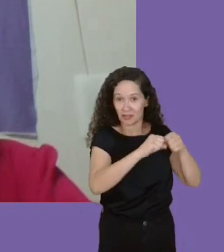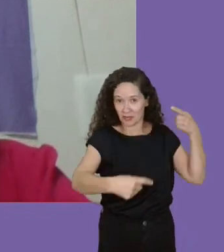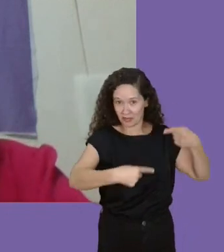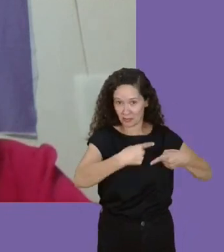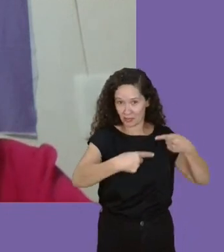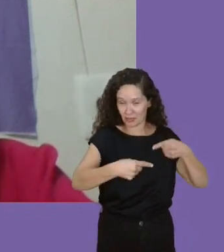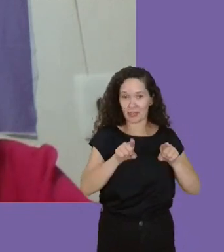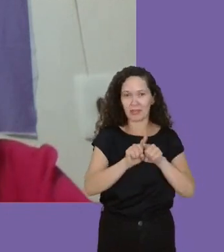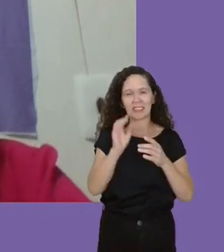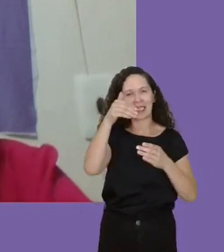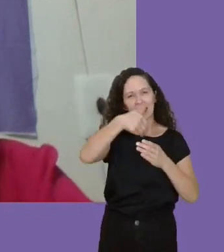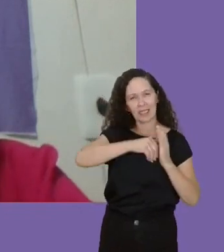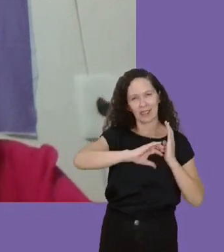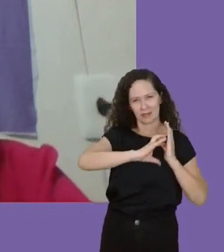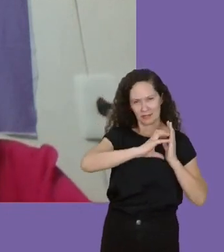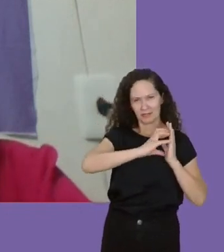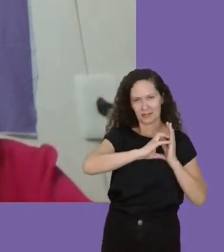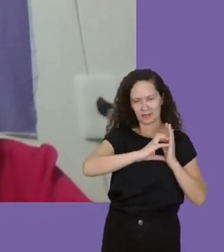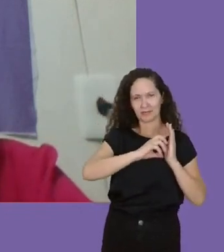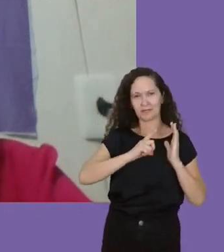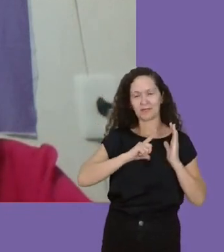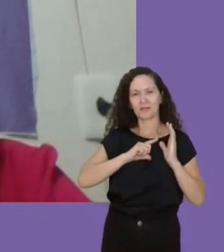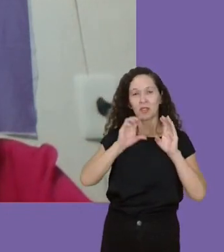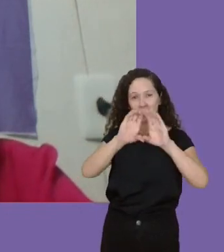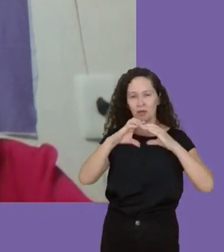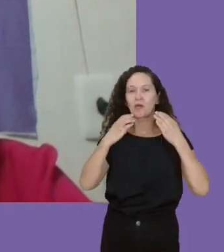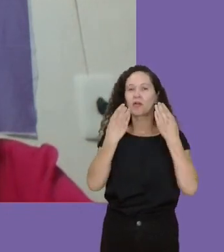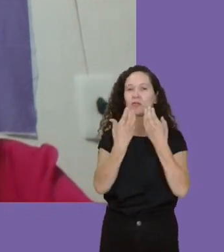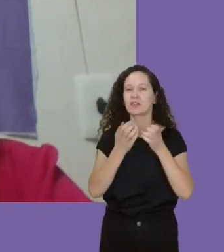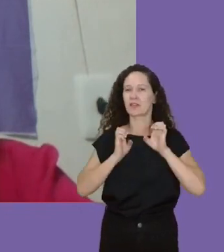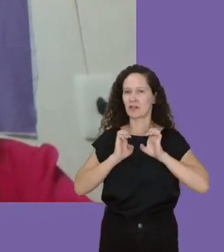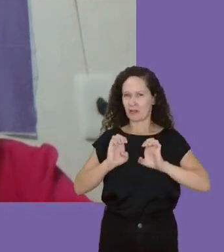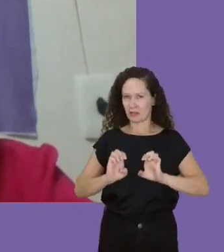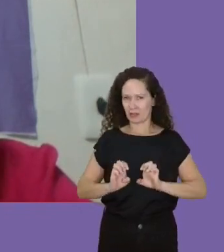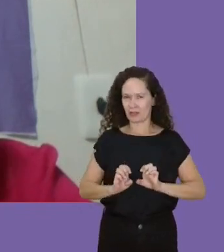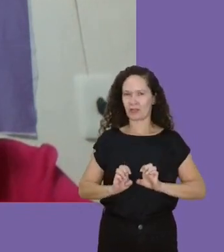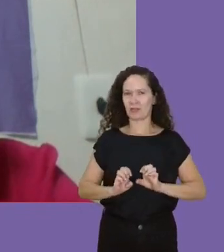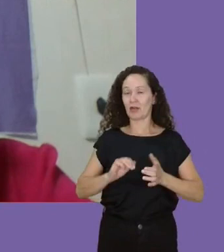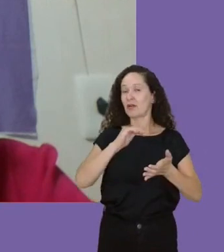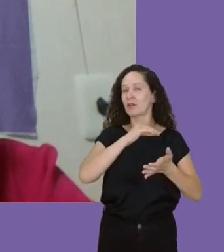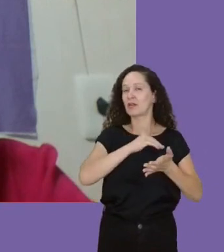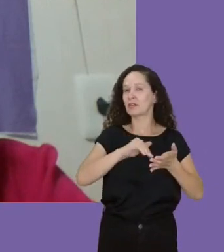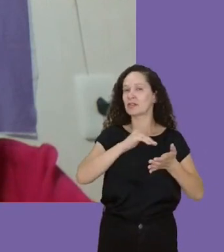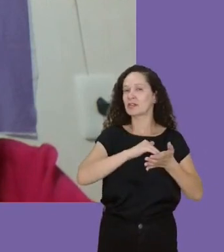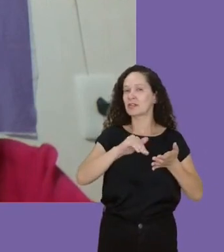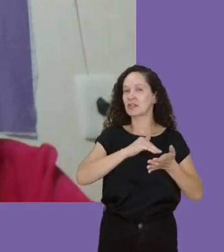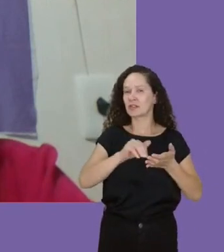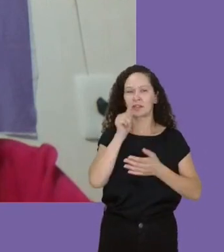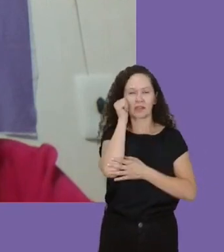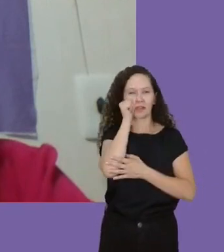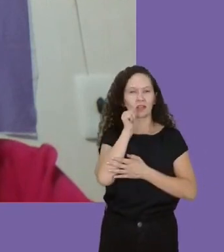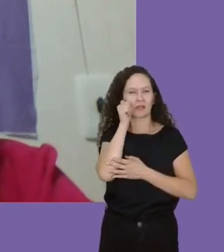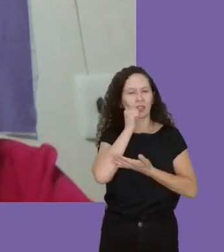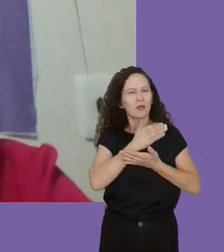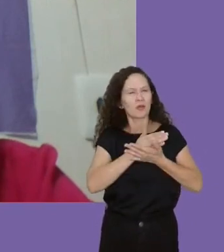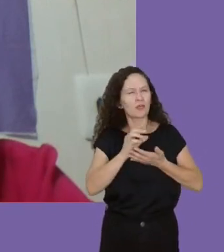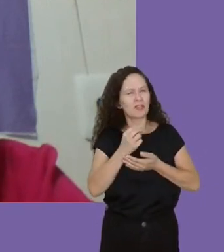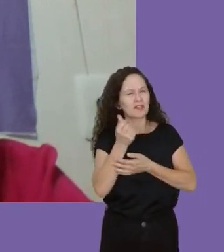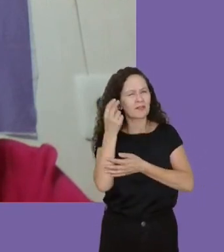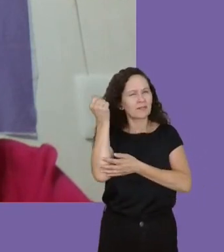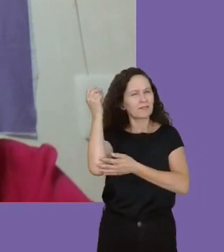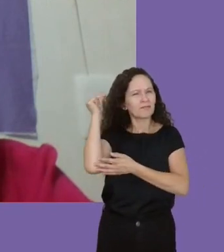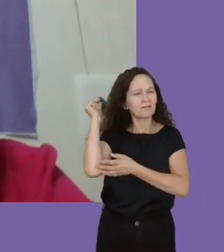tem, internamente, a gente tem a Comissão de Ética, a Secretaria de Mulheres desde